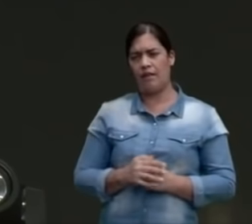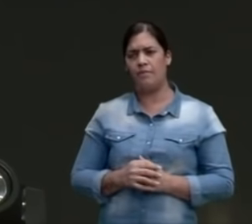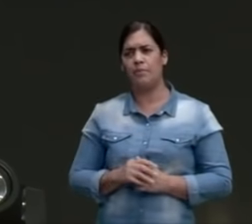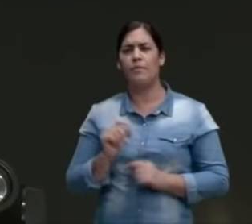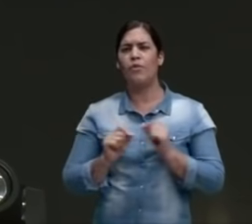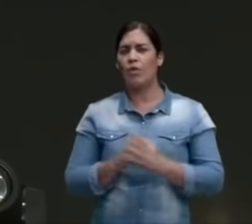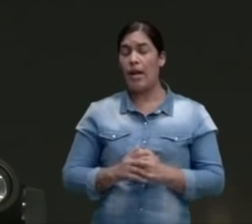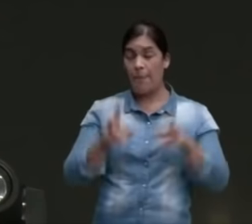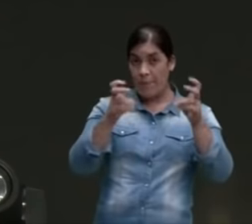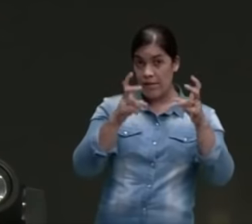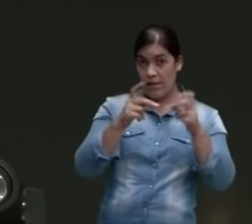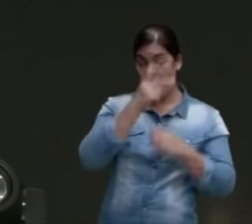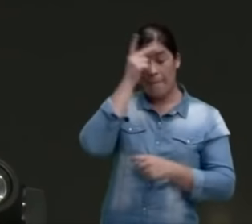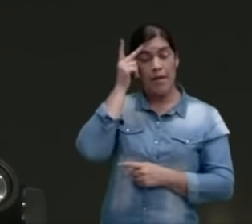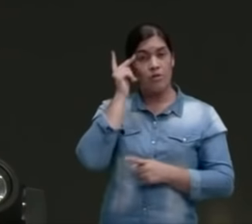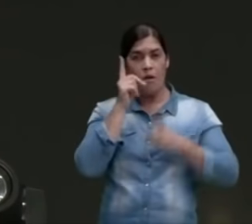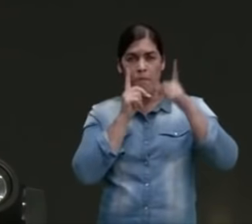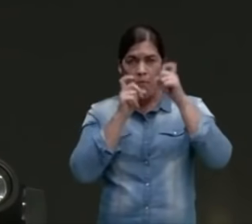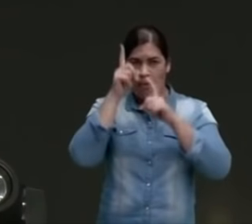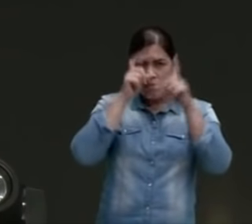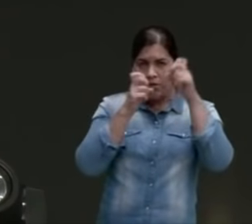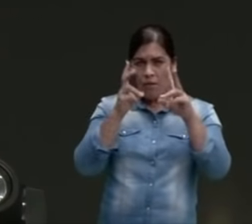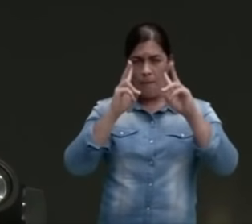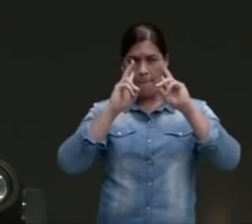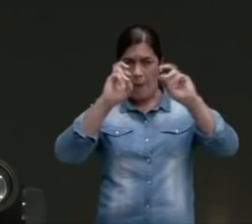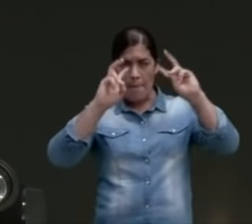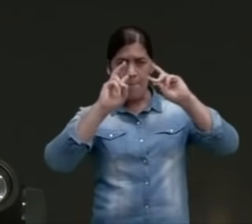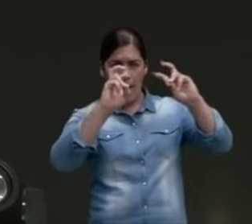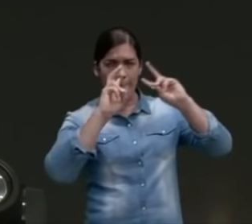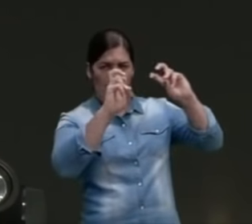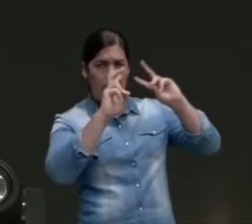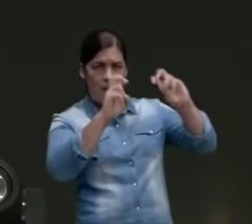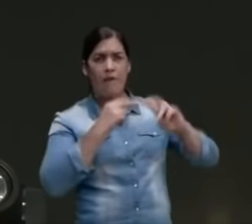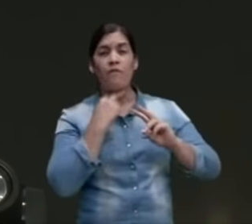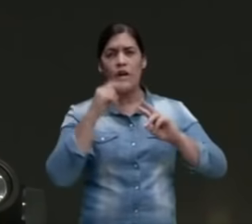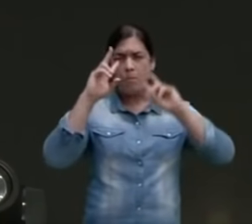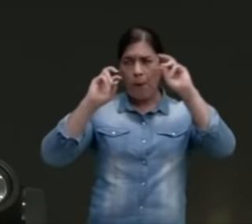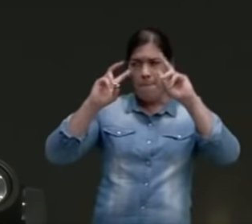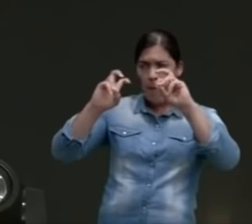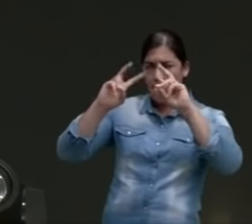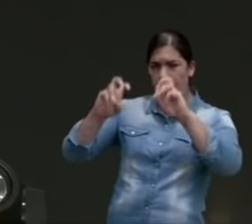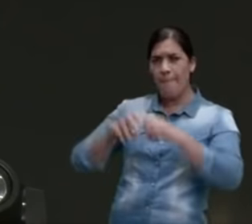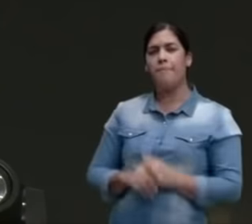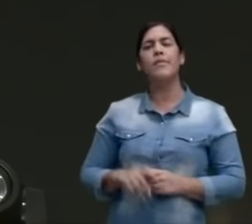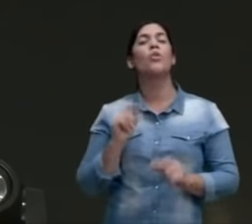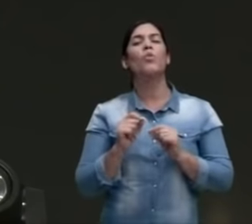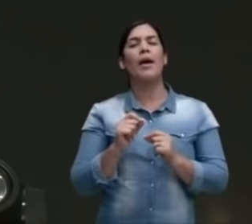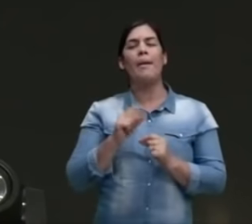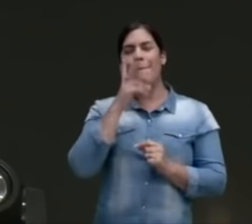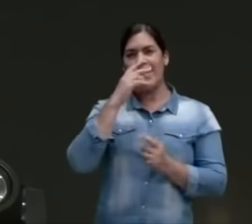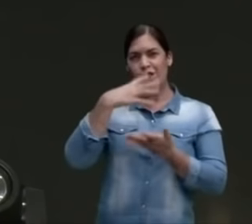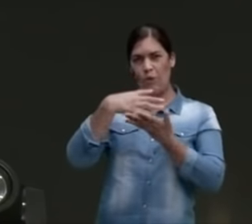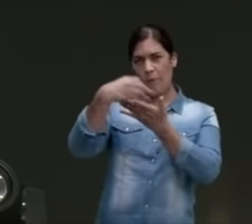os movimentos do rosto, e a partir daquilo ali, ele pega a voz da pessoa, e ele então faz como se fosse um